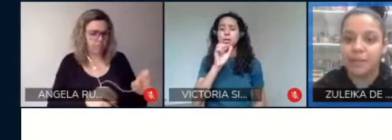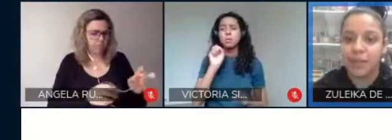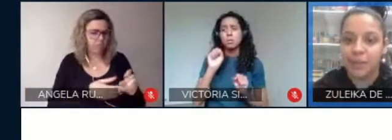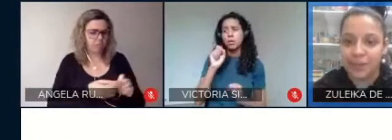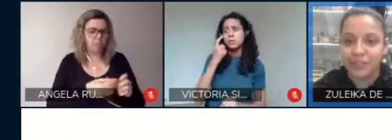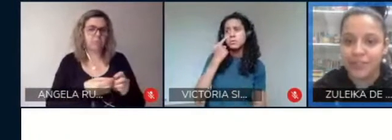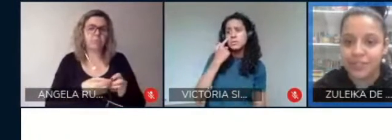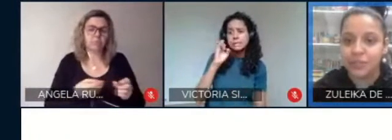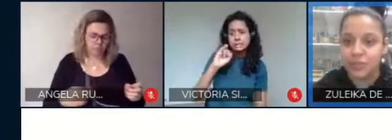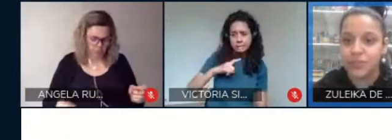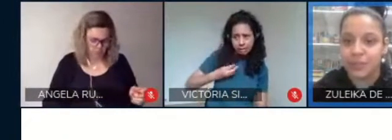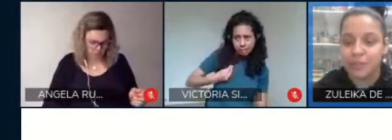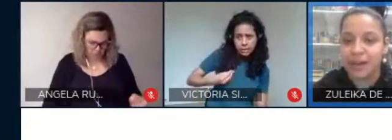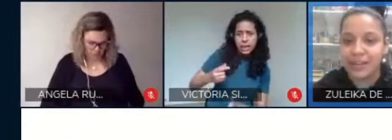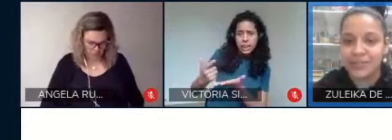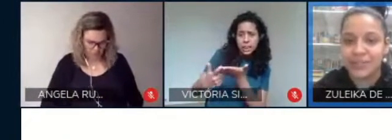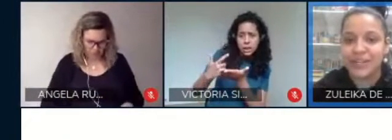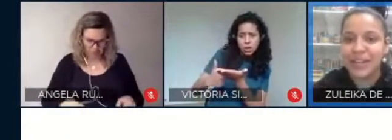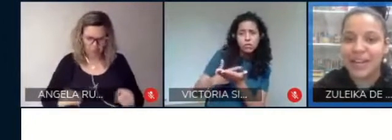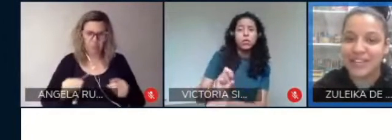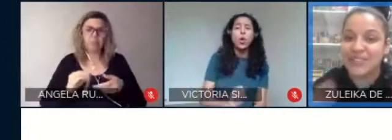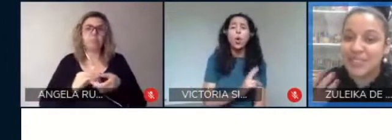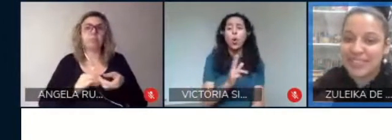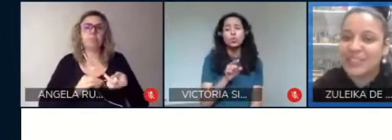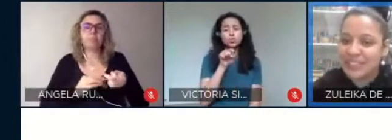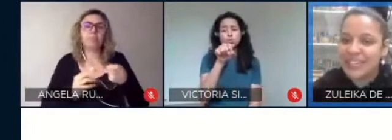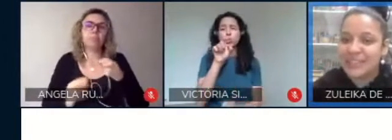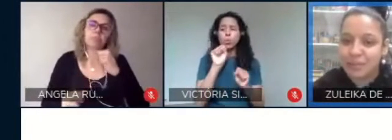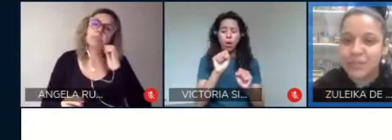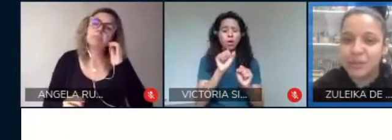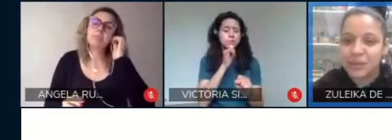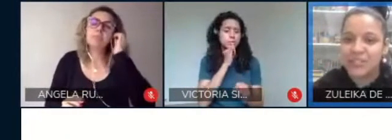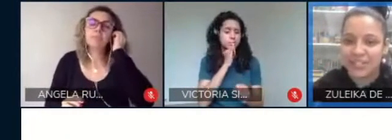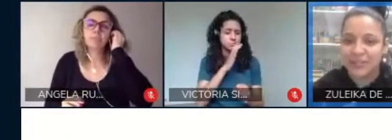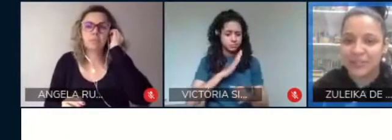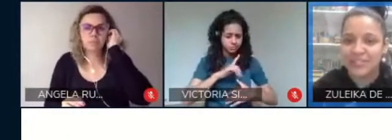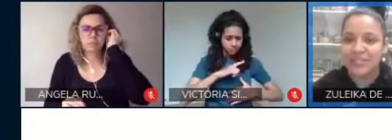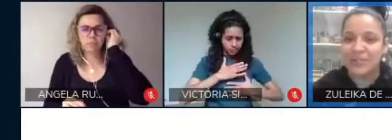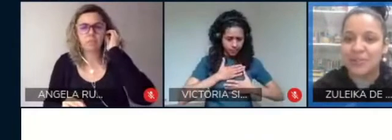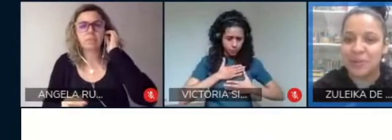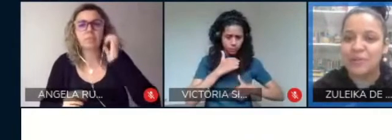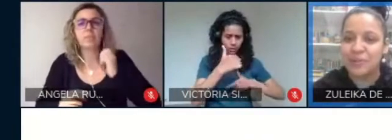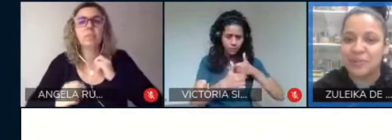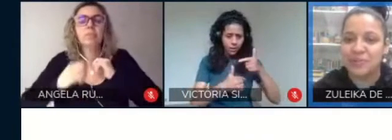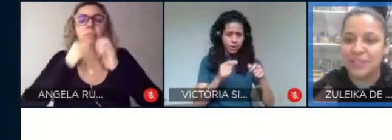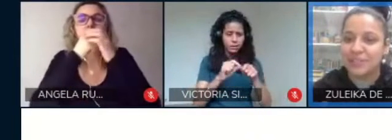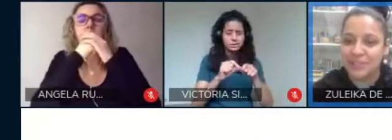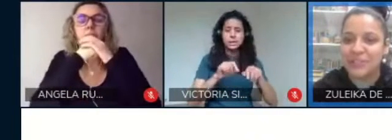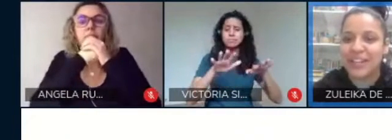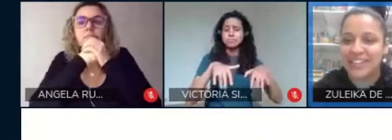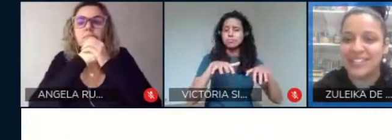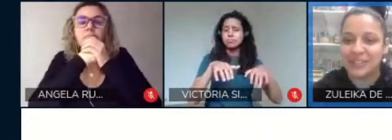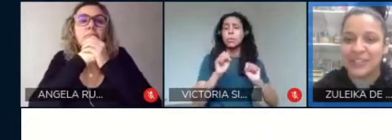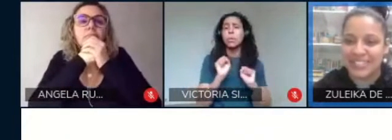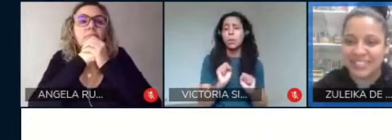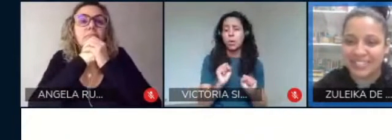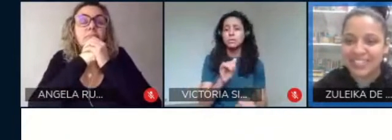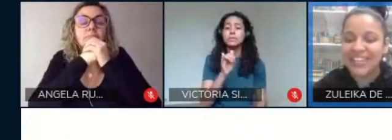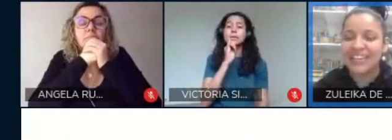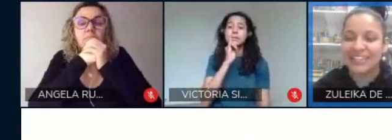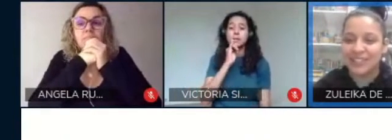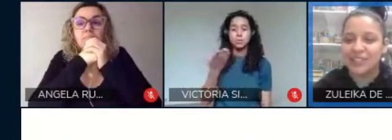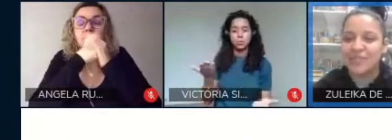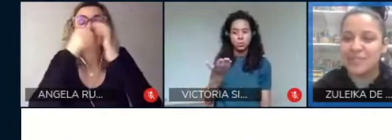bibliotecas, mas também para fazer os seus trabalhos, né? Às vezes acontece a mesma coisa que aconteceu comigo, do computador de